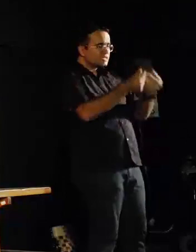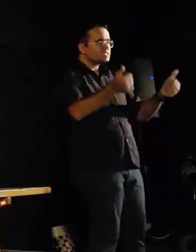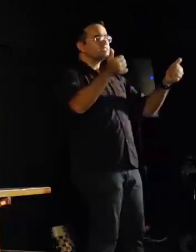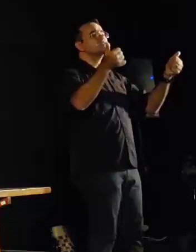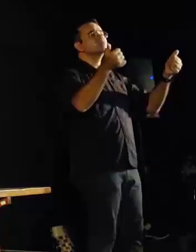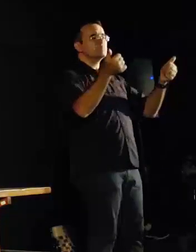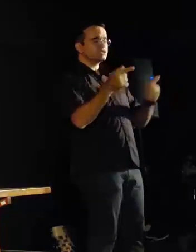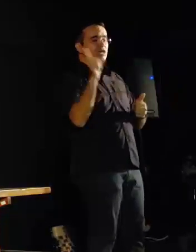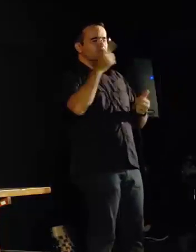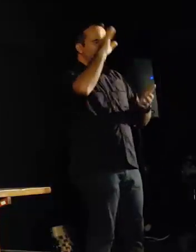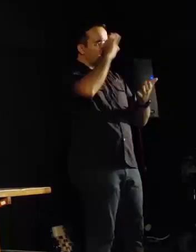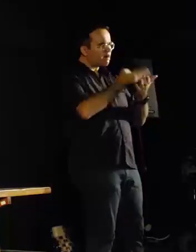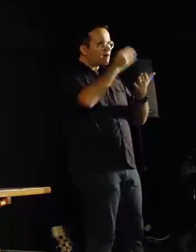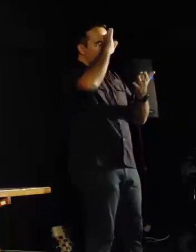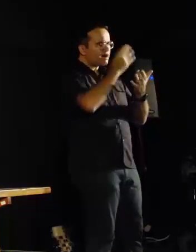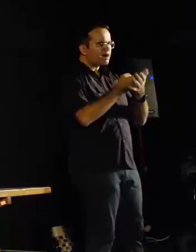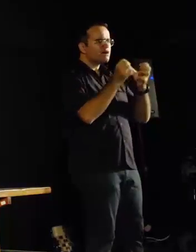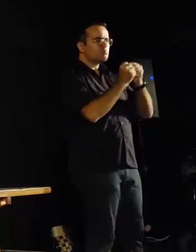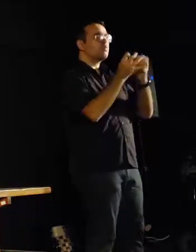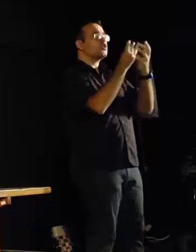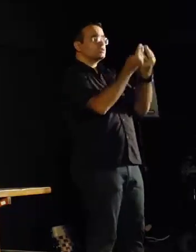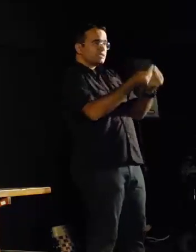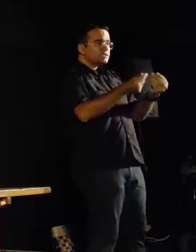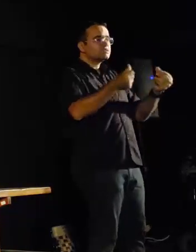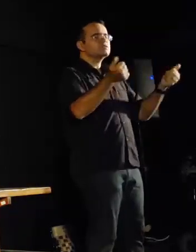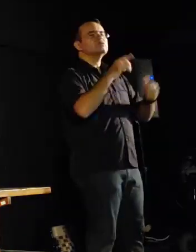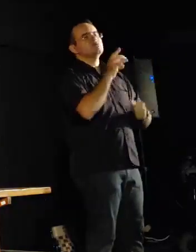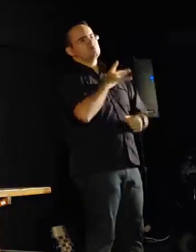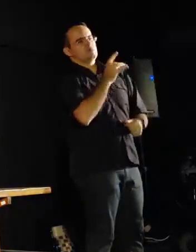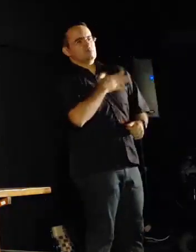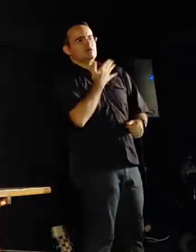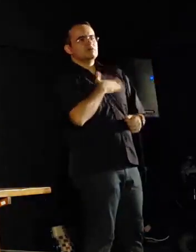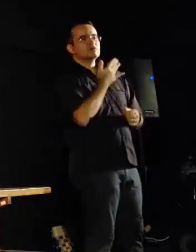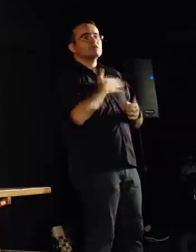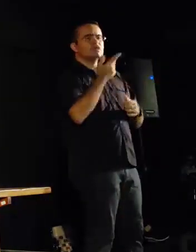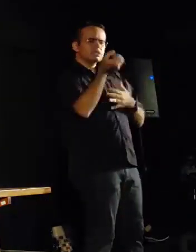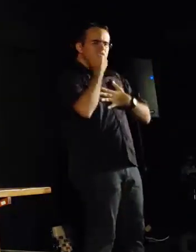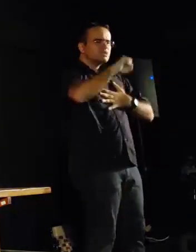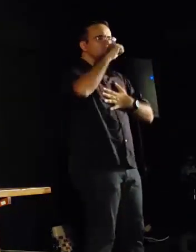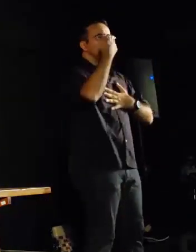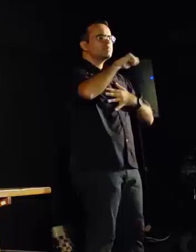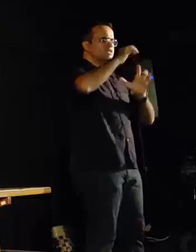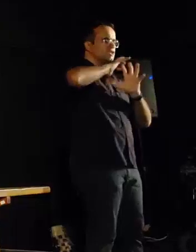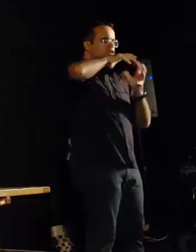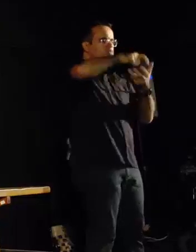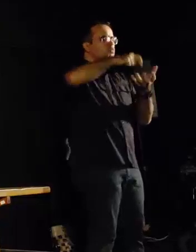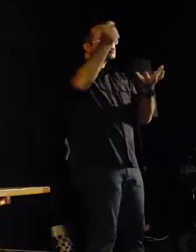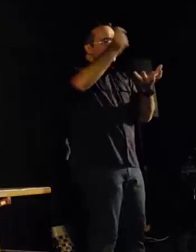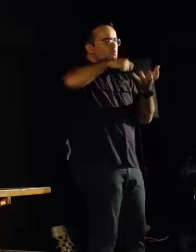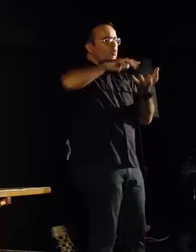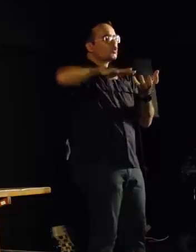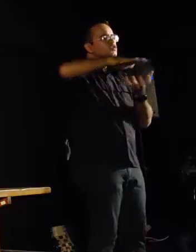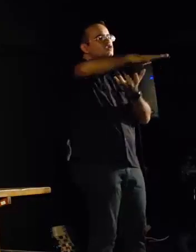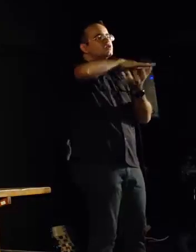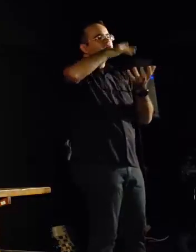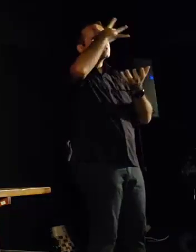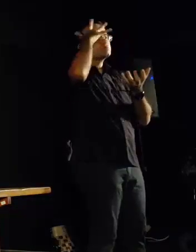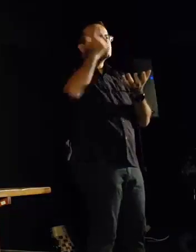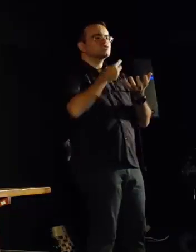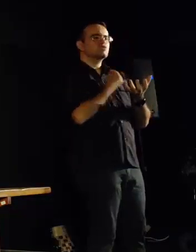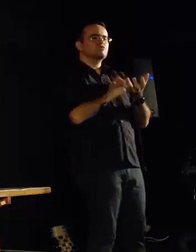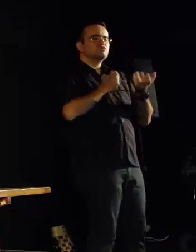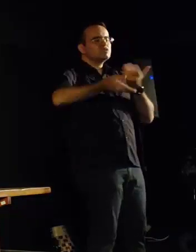não é? Então a defesa de um terreno onde se possa viver, a defesa de um mundo vivível, pode levar,